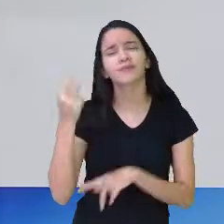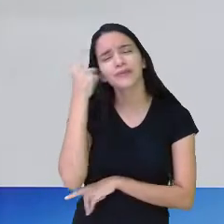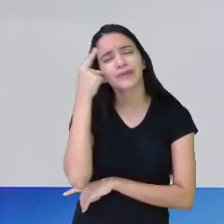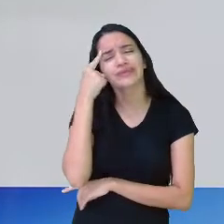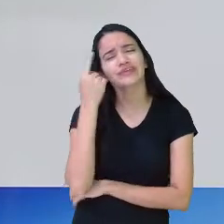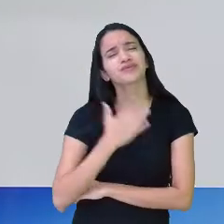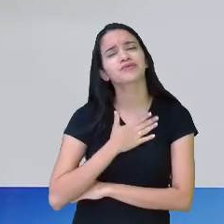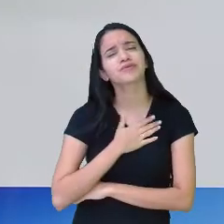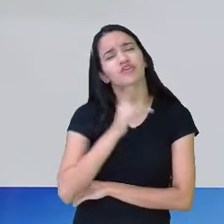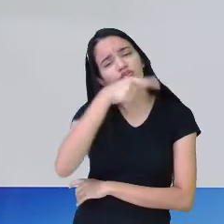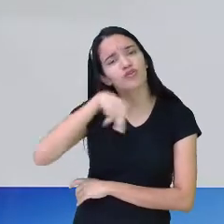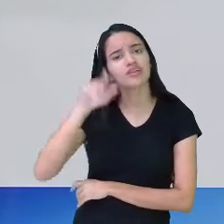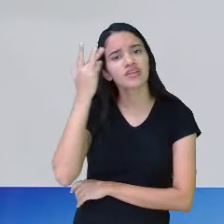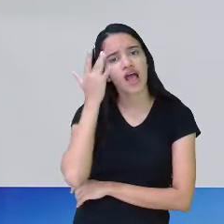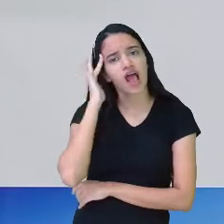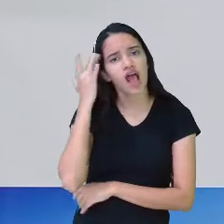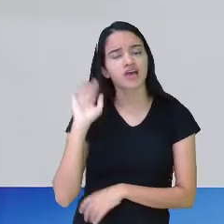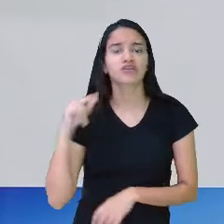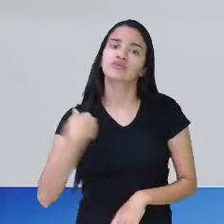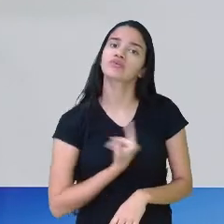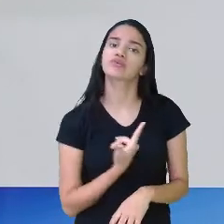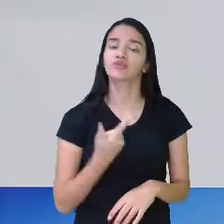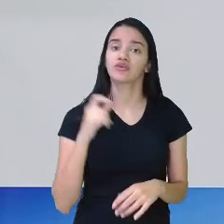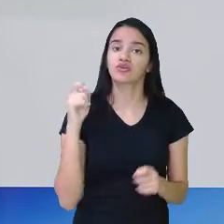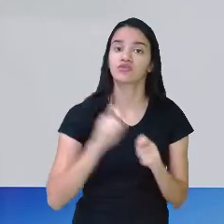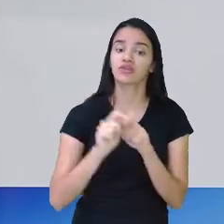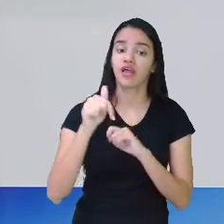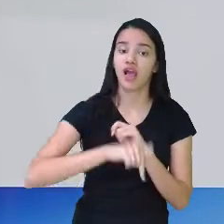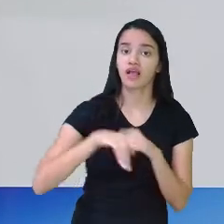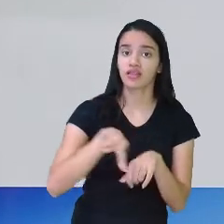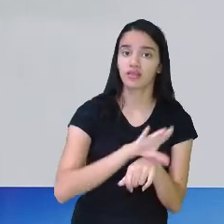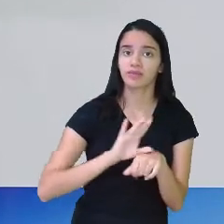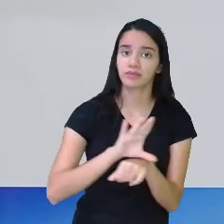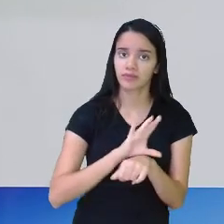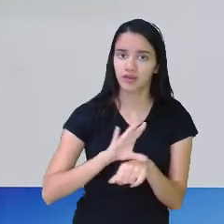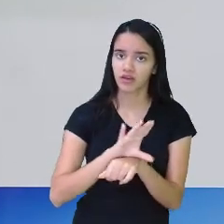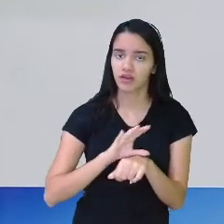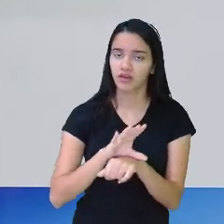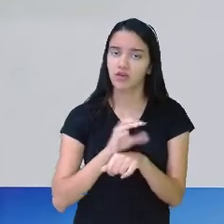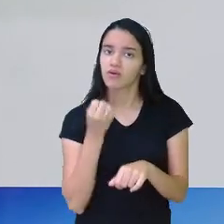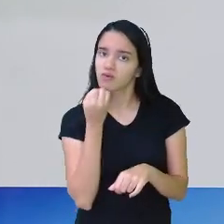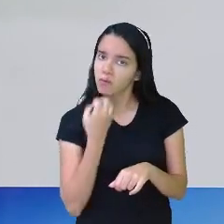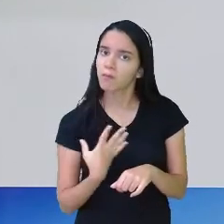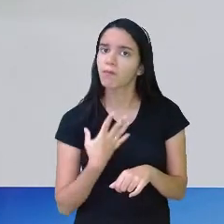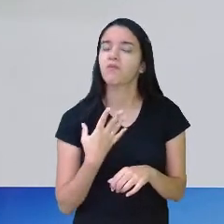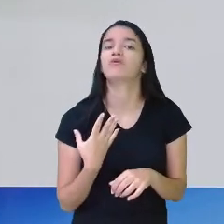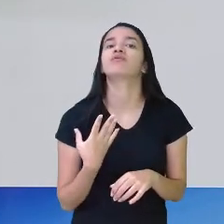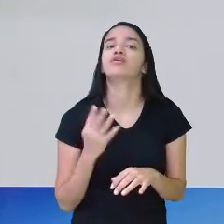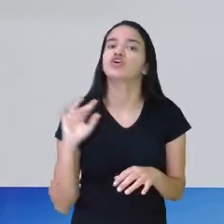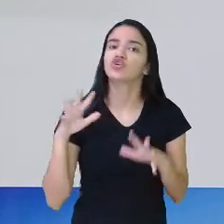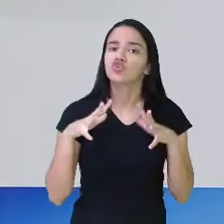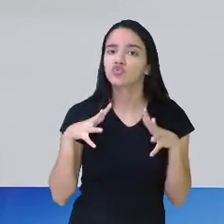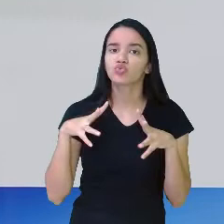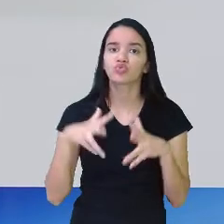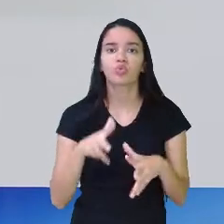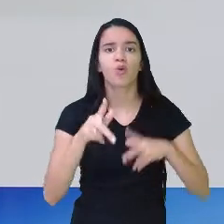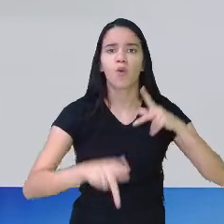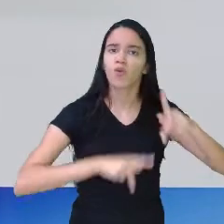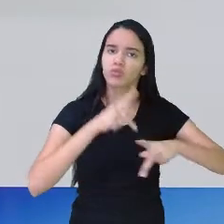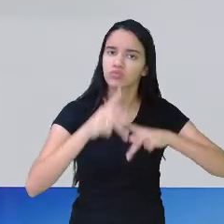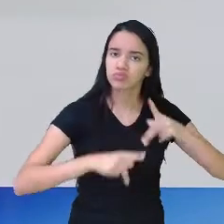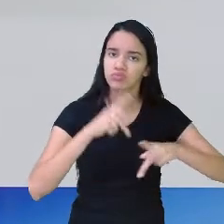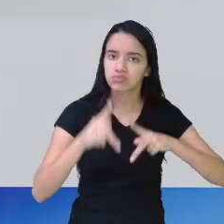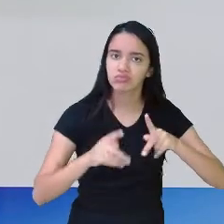comigo. Você acha que o que a gente fez aqui na nossa Constituição foi suficiente para suprir tudo que esse povo